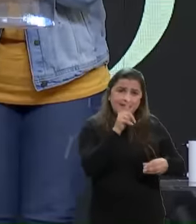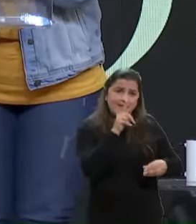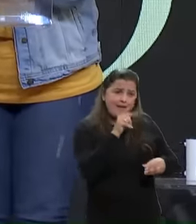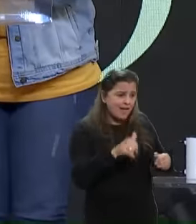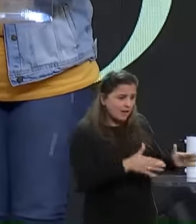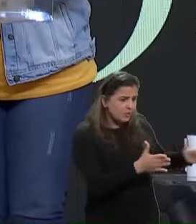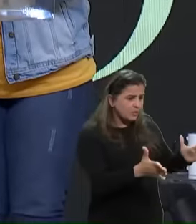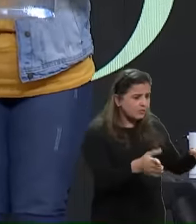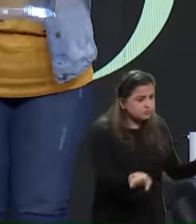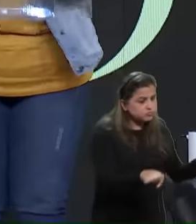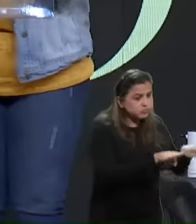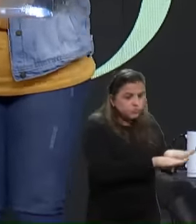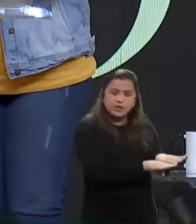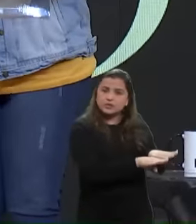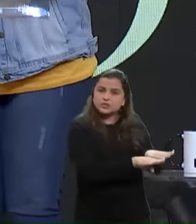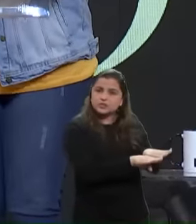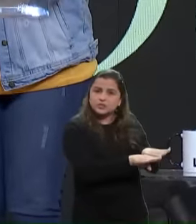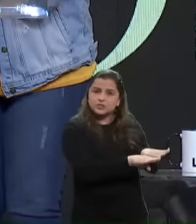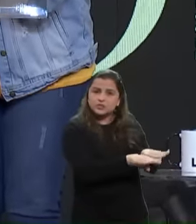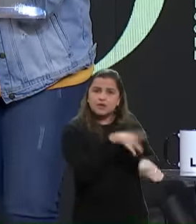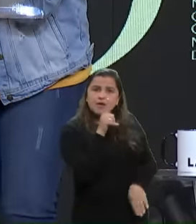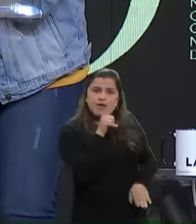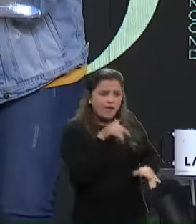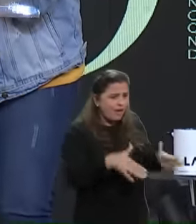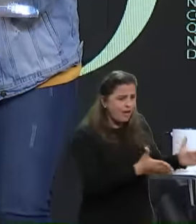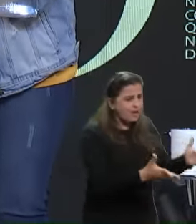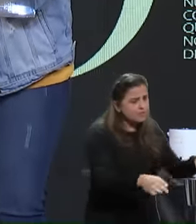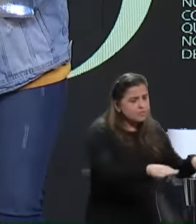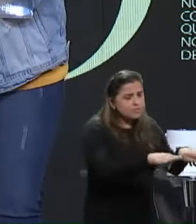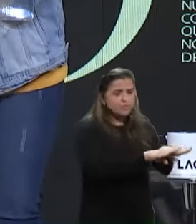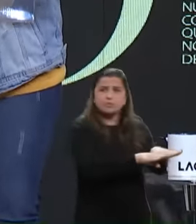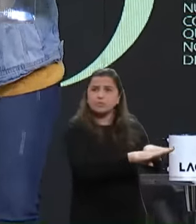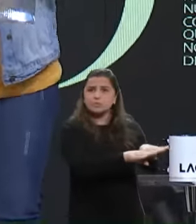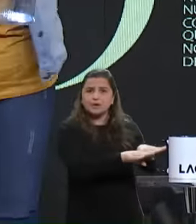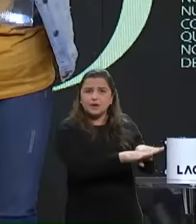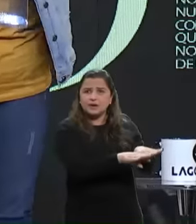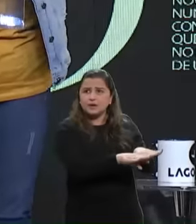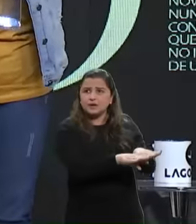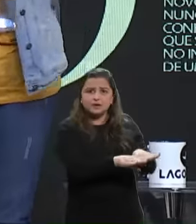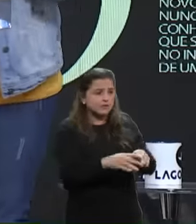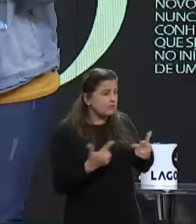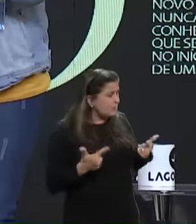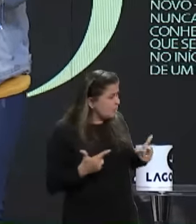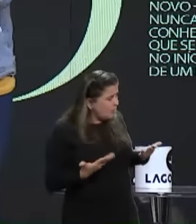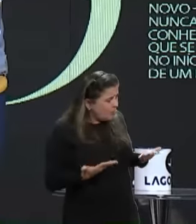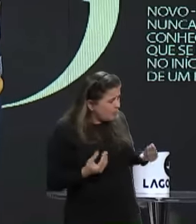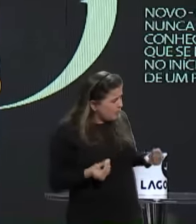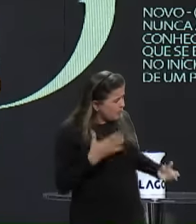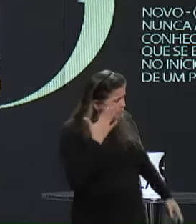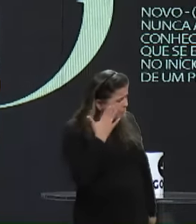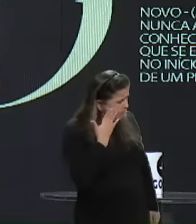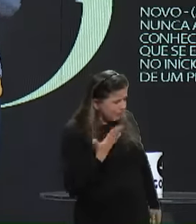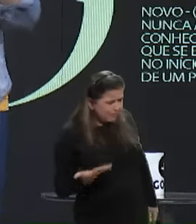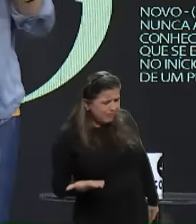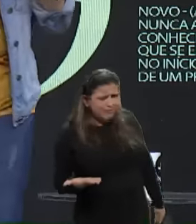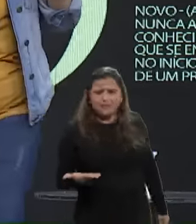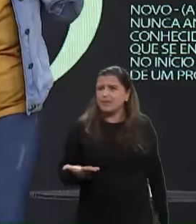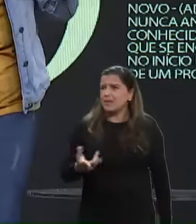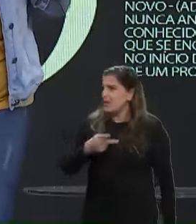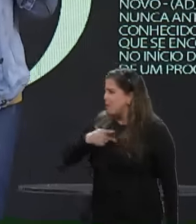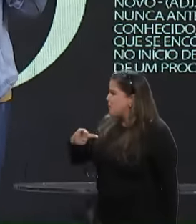fecha. O rio se fecha. Não tem lógica nenhuma.